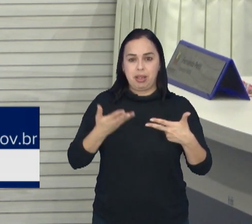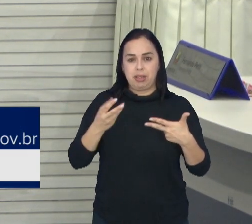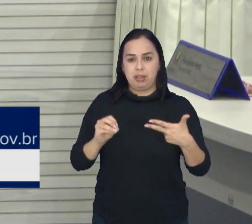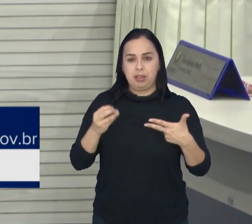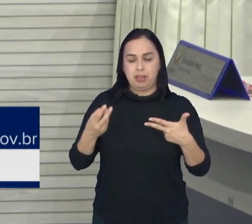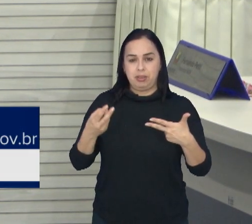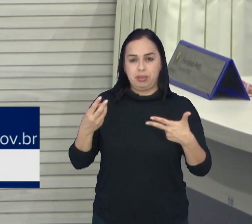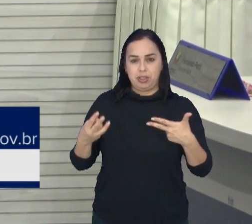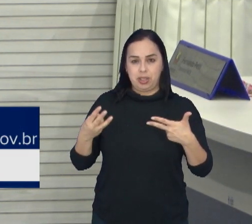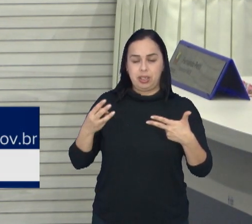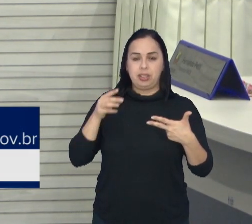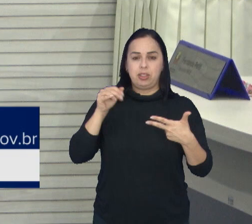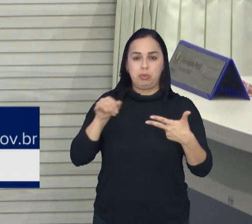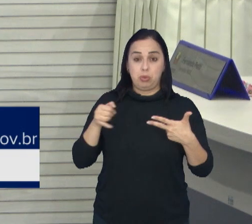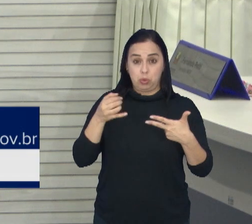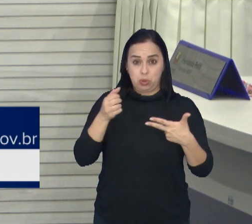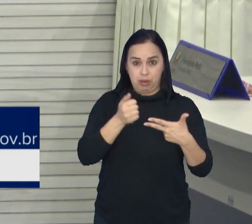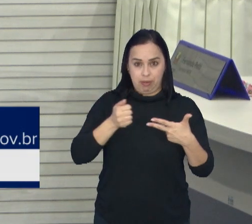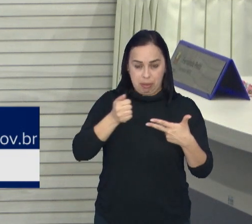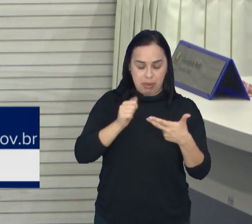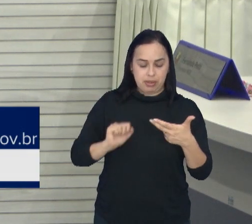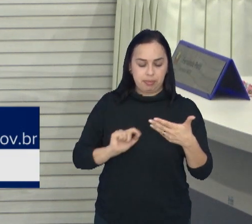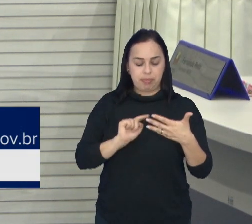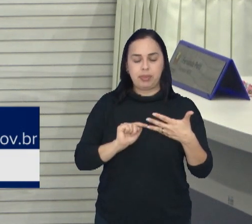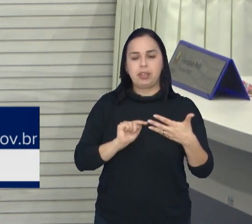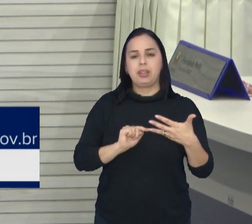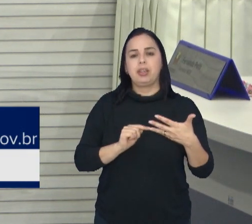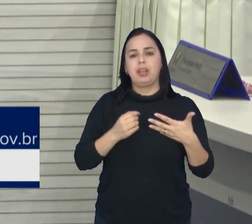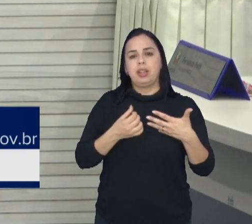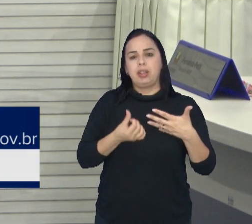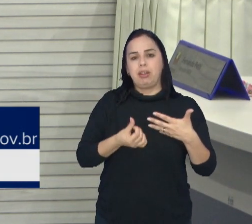2266/2023, do vereador Júnior da Farmácia. Processo